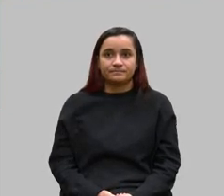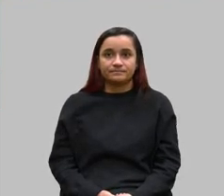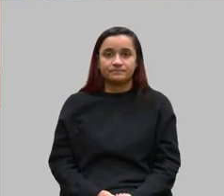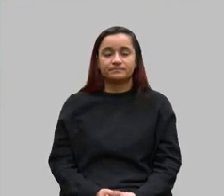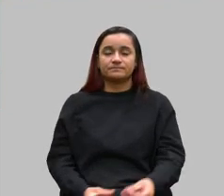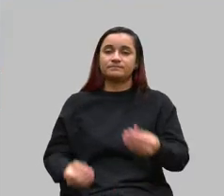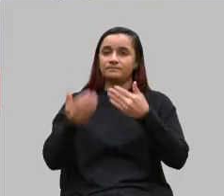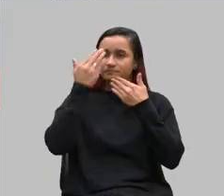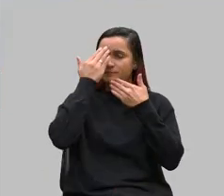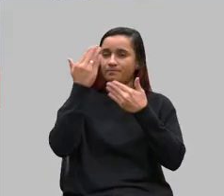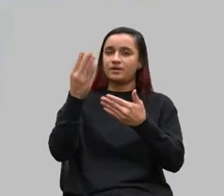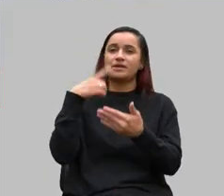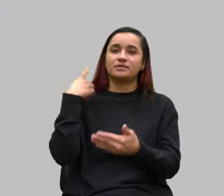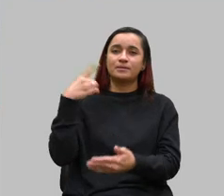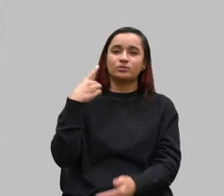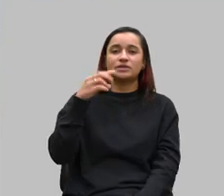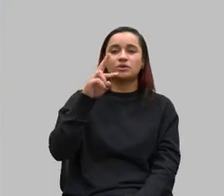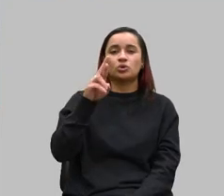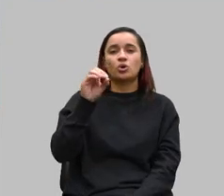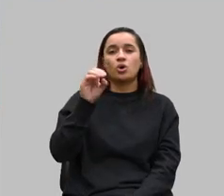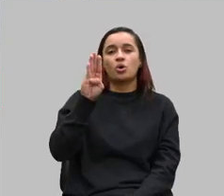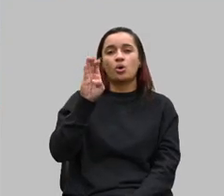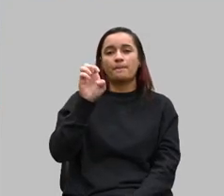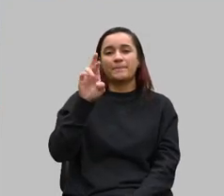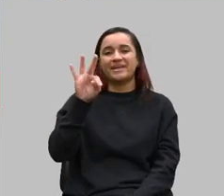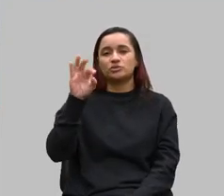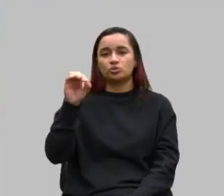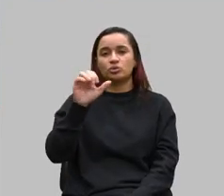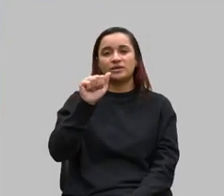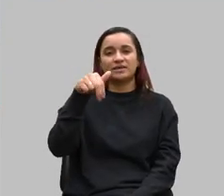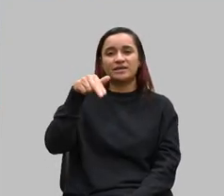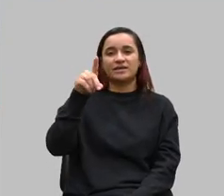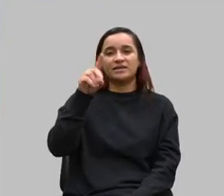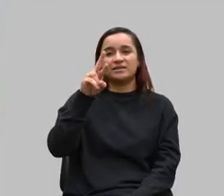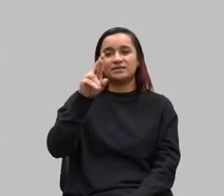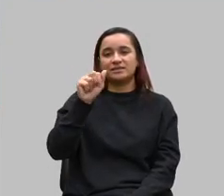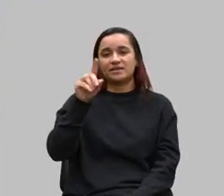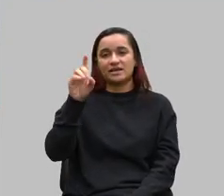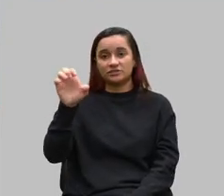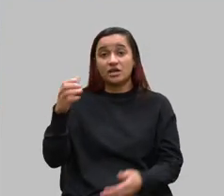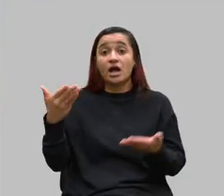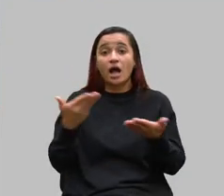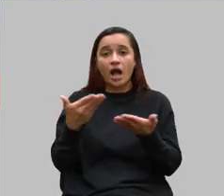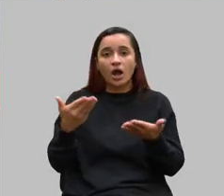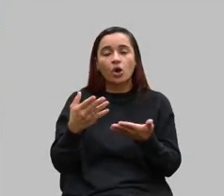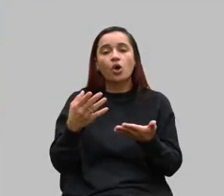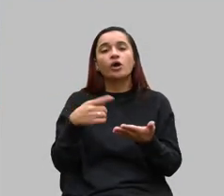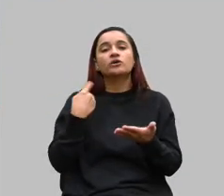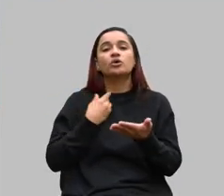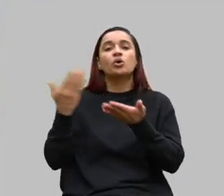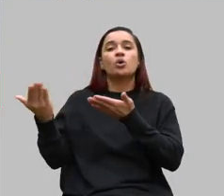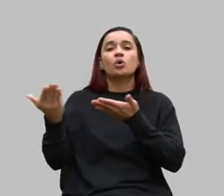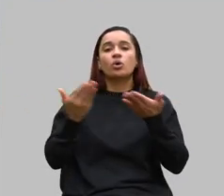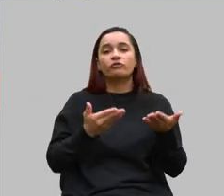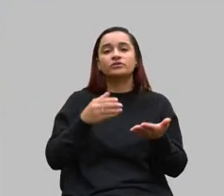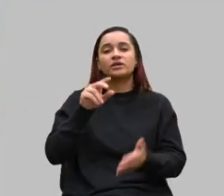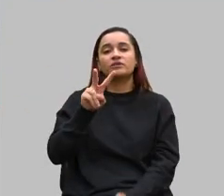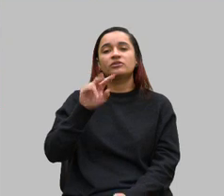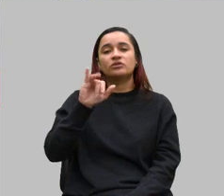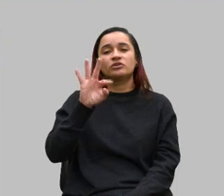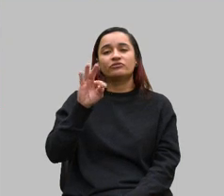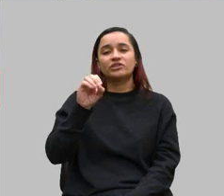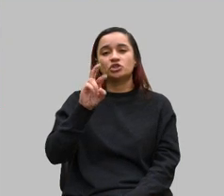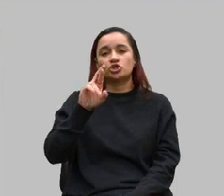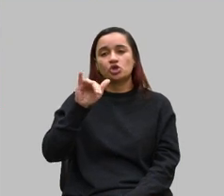Obrigado Deputado Roberto Andrade nesse momento convidamos para sua palavra Vitório Duque semionato diretor